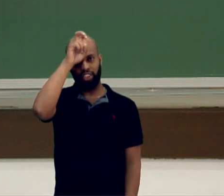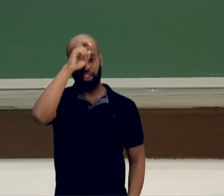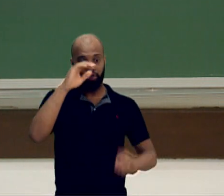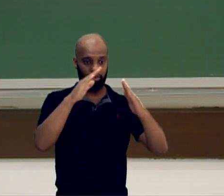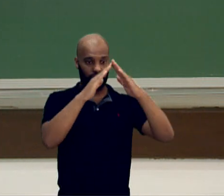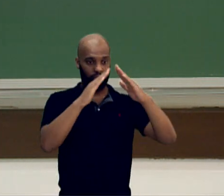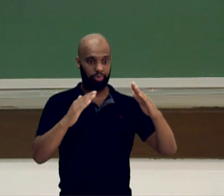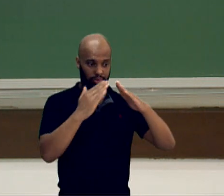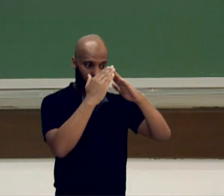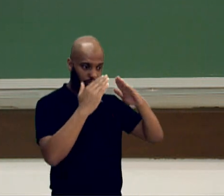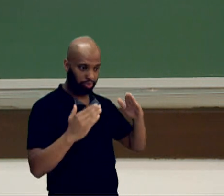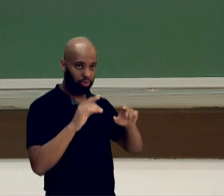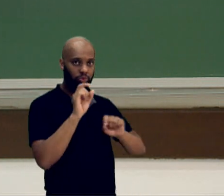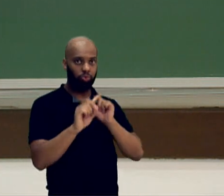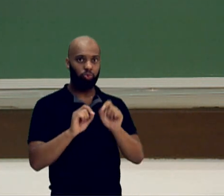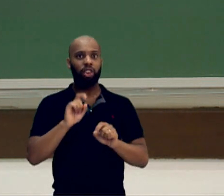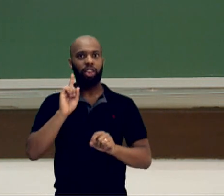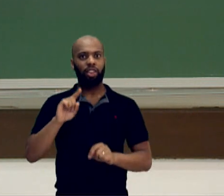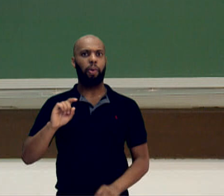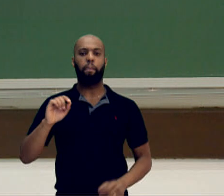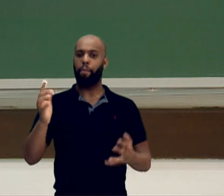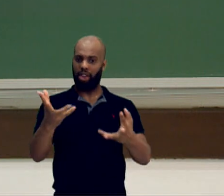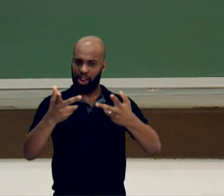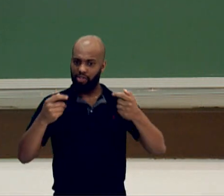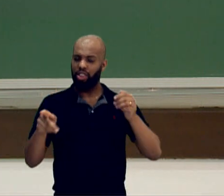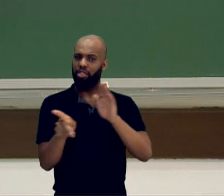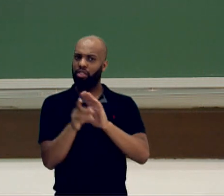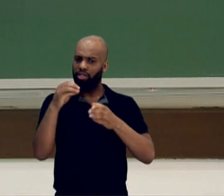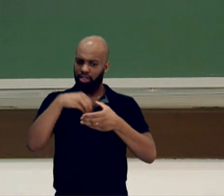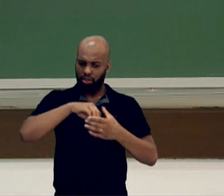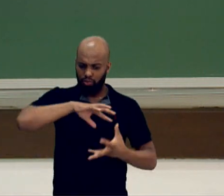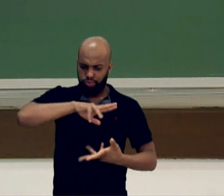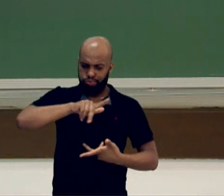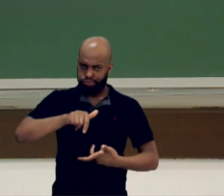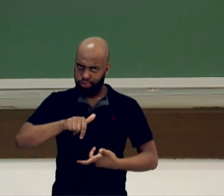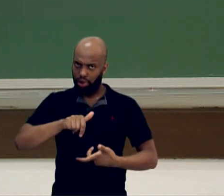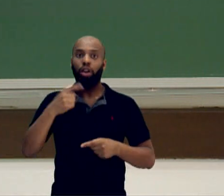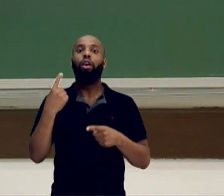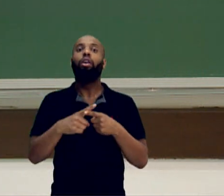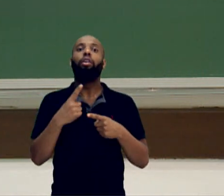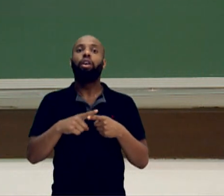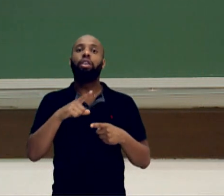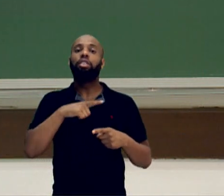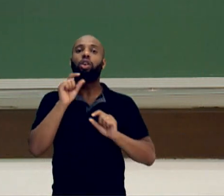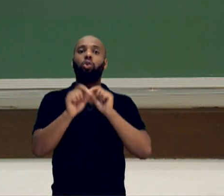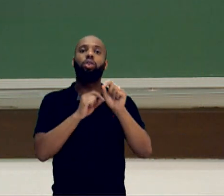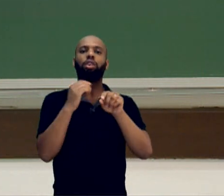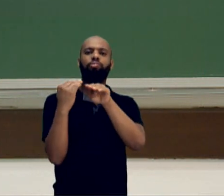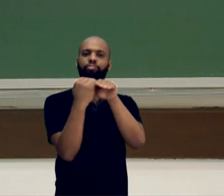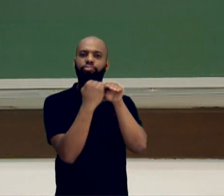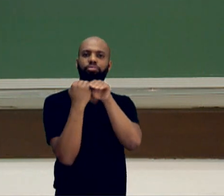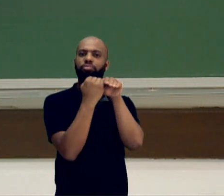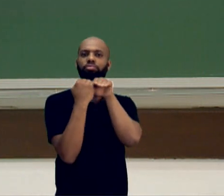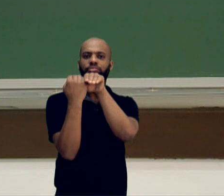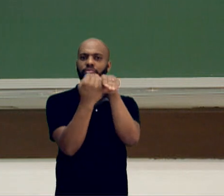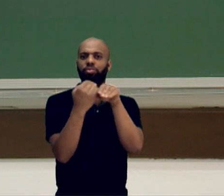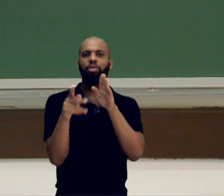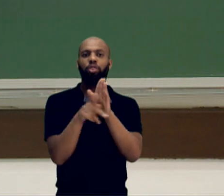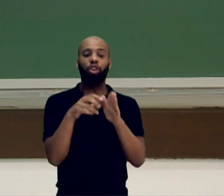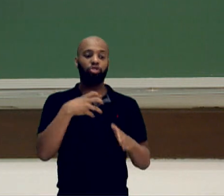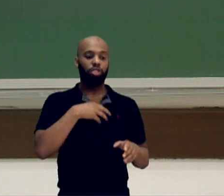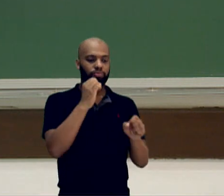você está me vendendo 6 palmos, 7 palmos. Olha a confusão que dava no comércio. Aí o homem começou a pensar